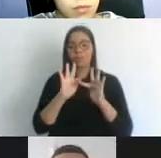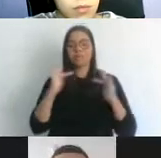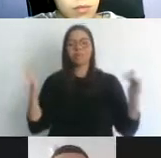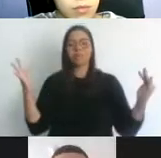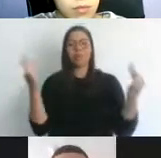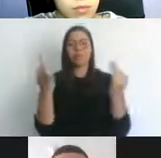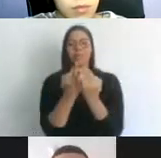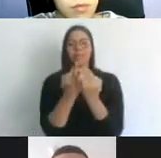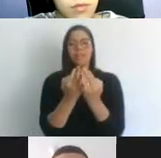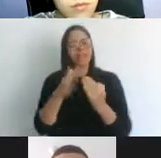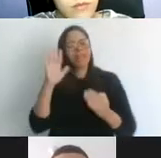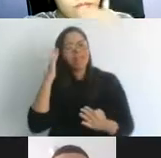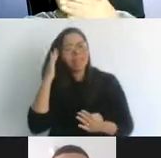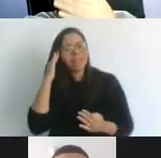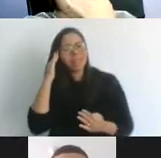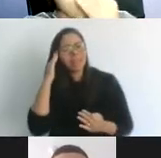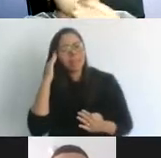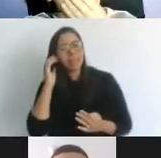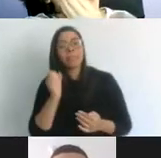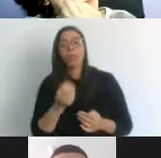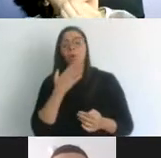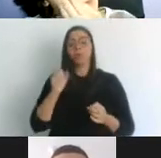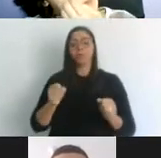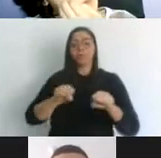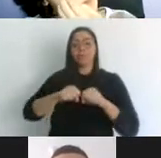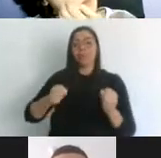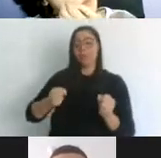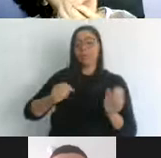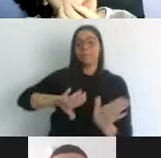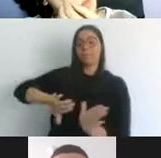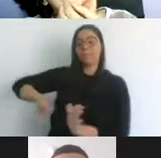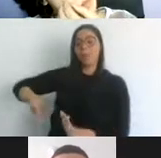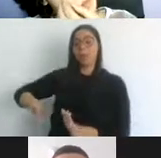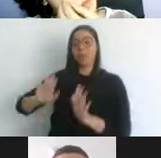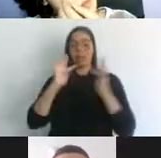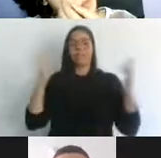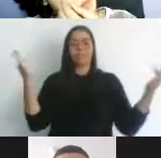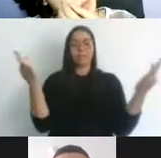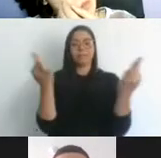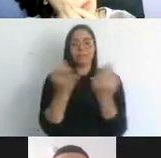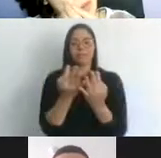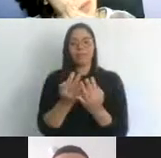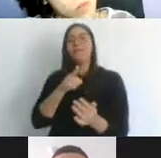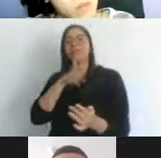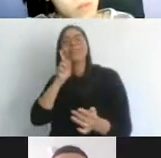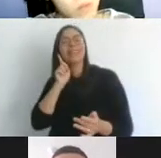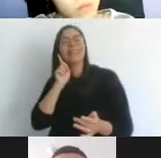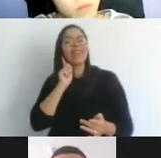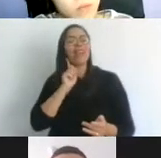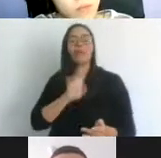é bem e quando você tá fora dessa estrutura que te aprisiona você consegue ter inventividade